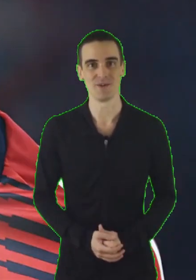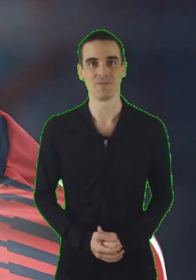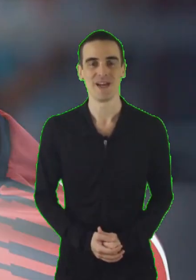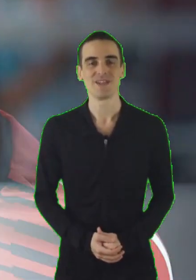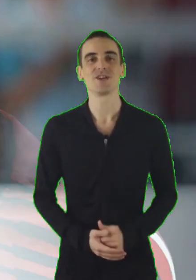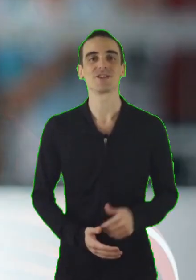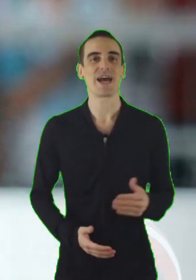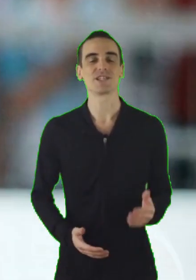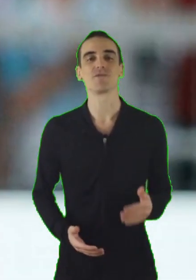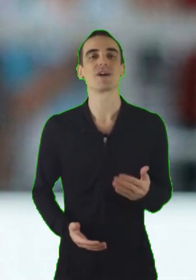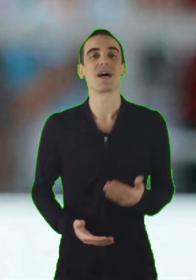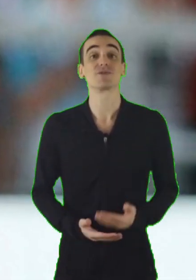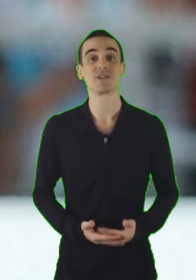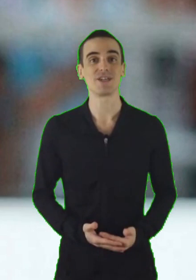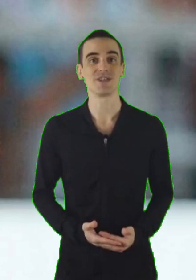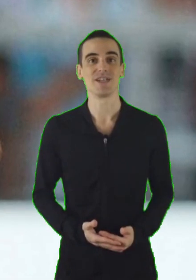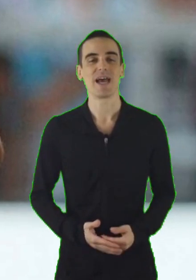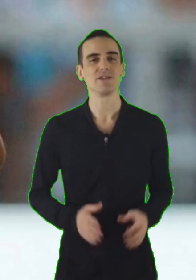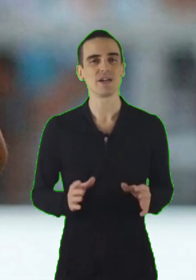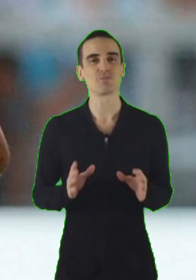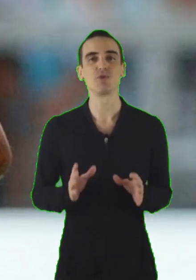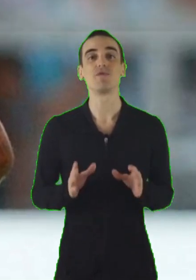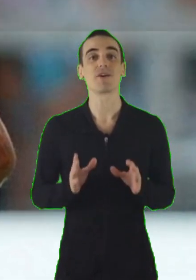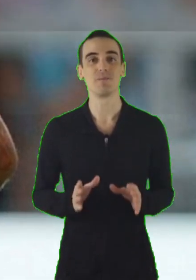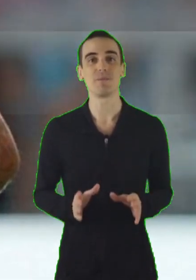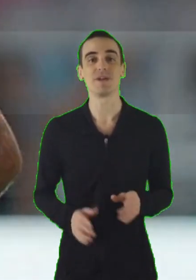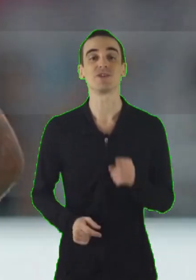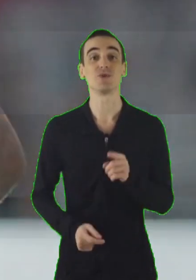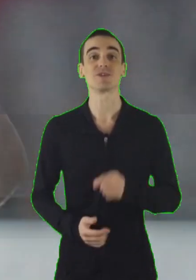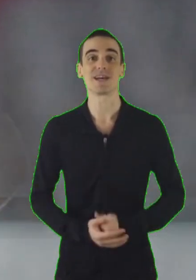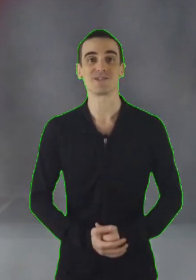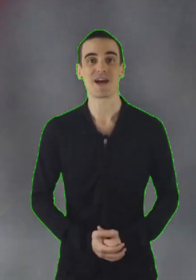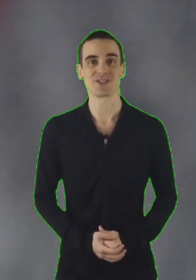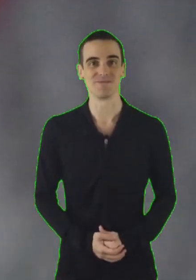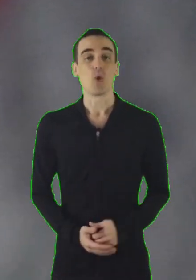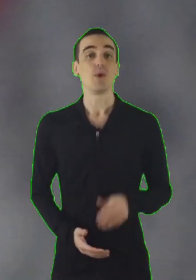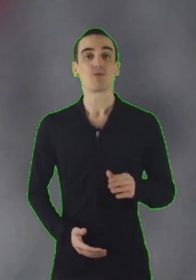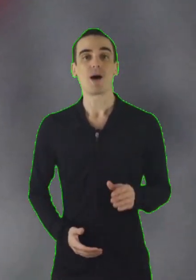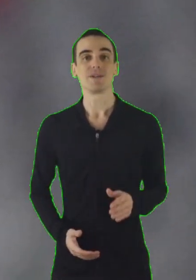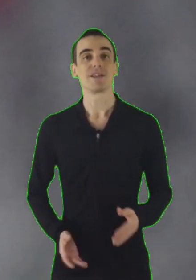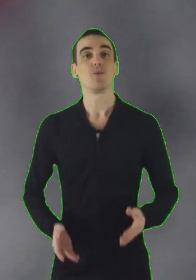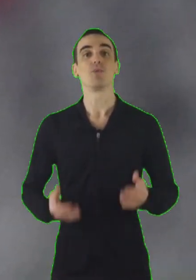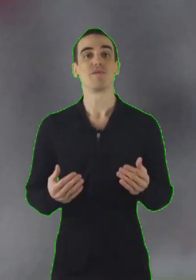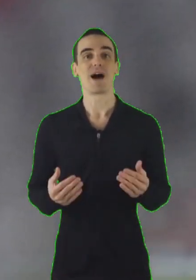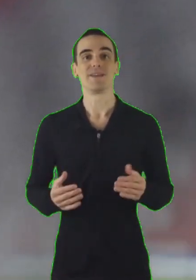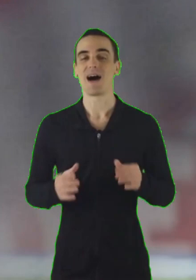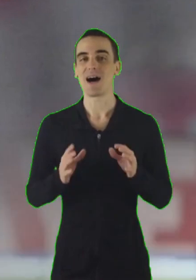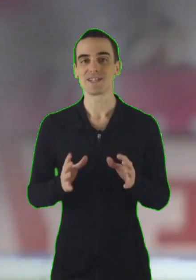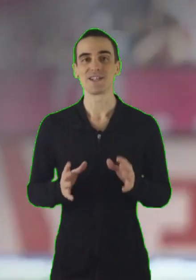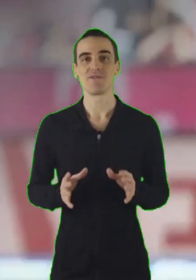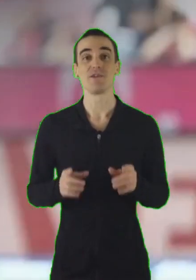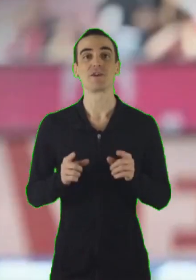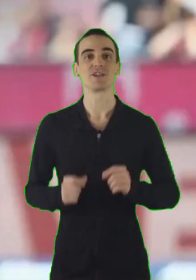cenário, ficamos na expectativa de como as negociações irão se desenvolver nos próximos dias. Afinal, no mundo do futebol, sabemos